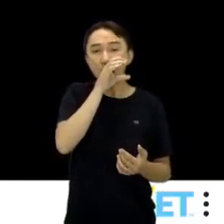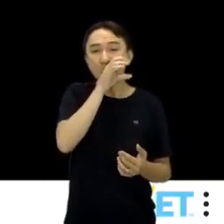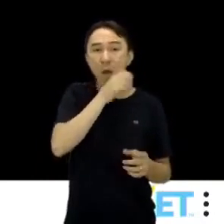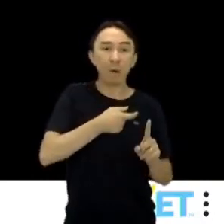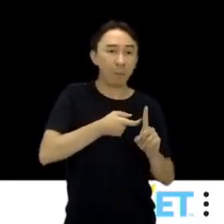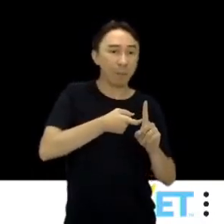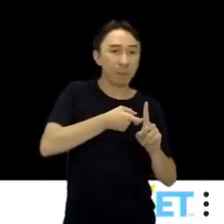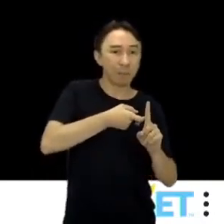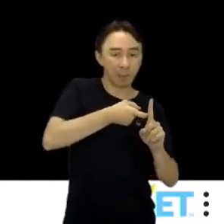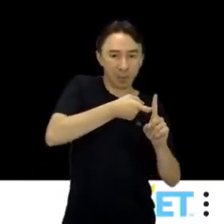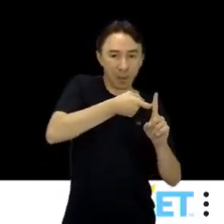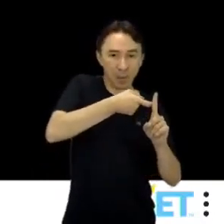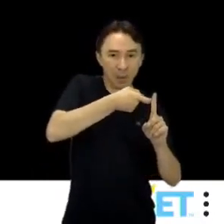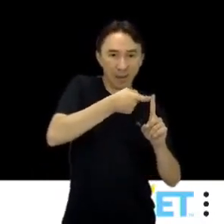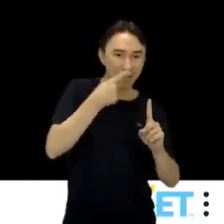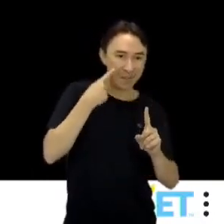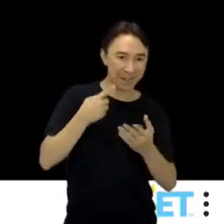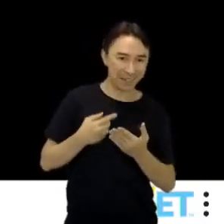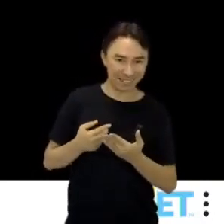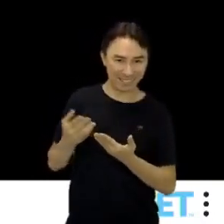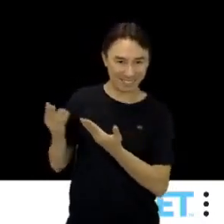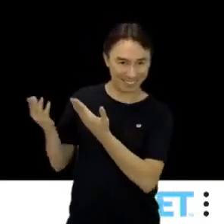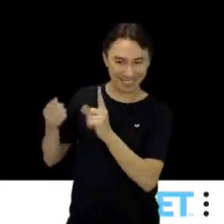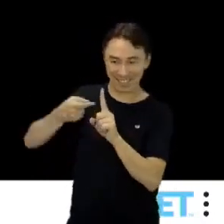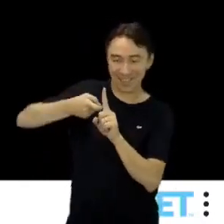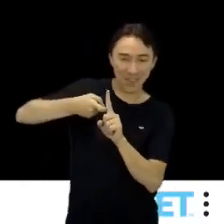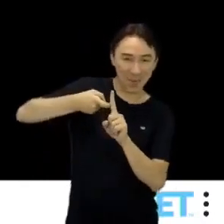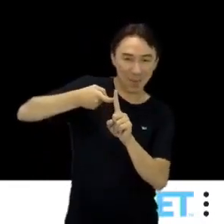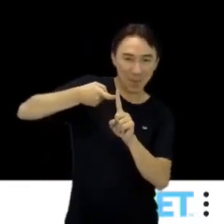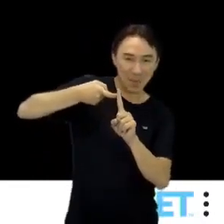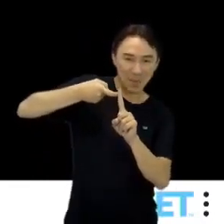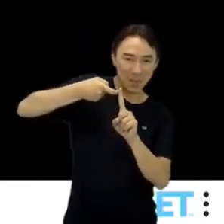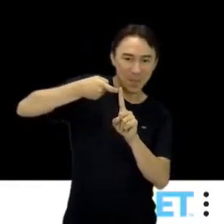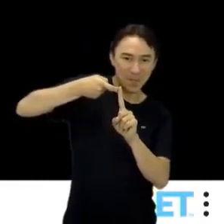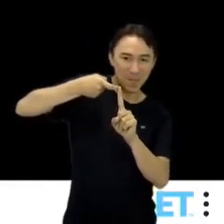temperatura vai aumentando, tá vendo? Olha aí que legal.